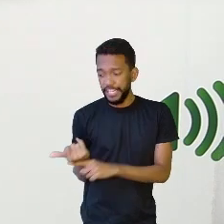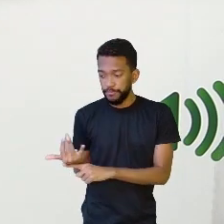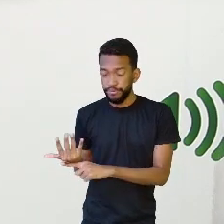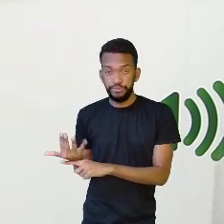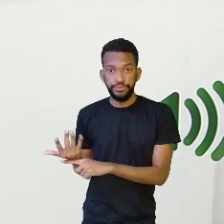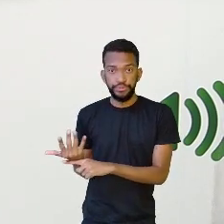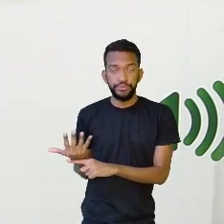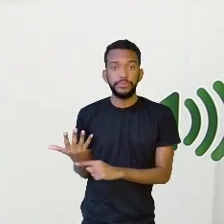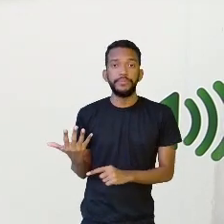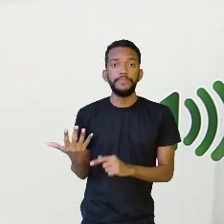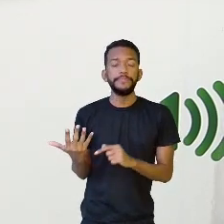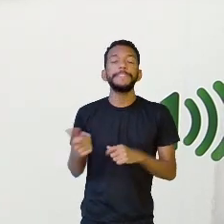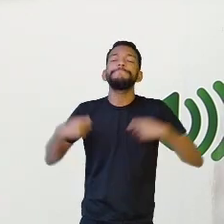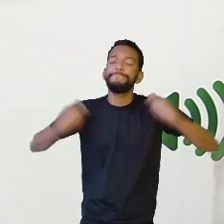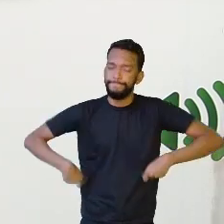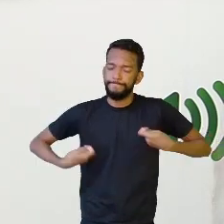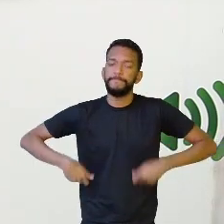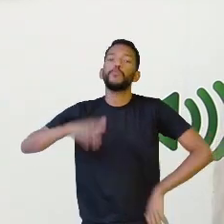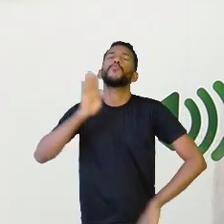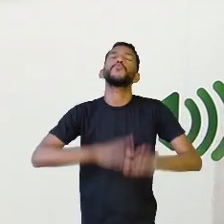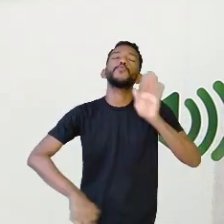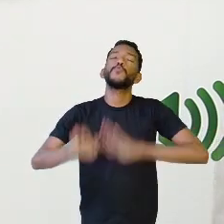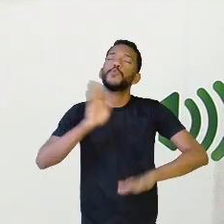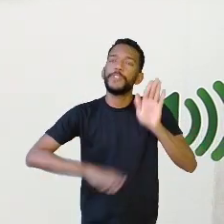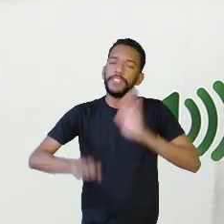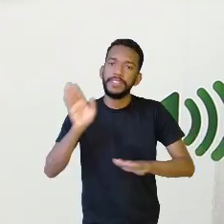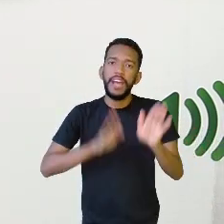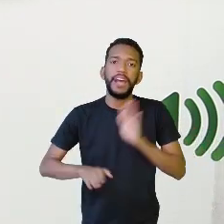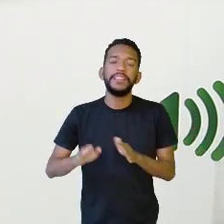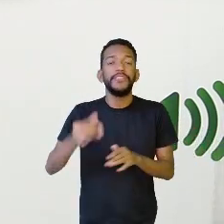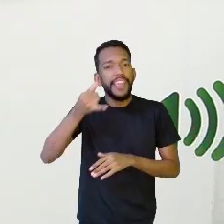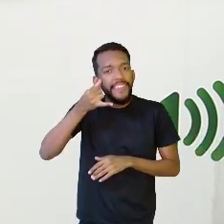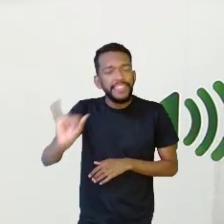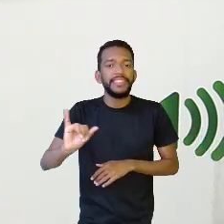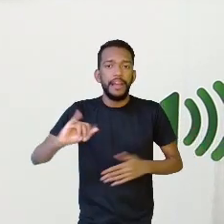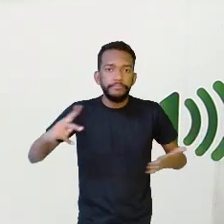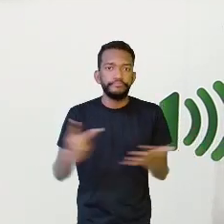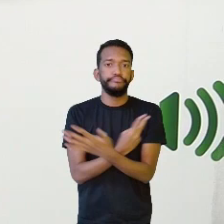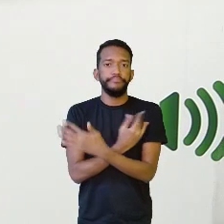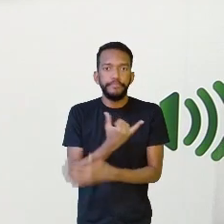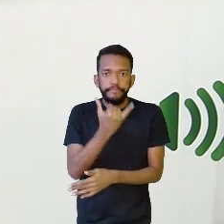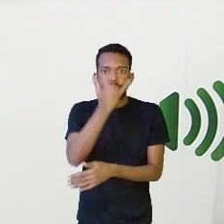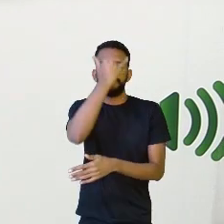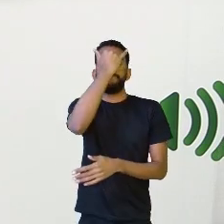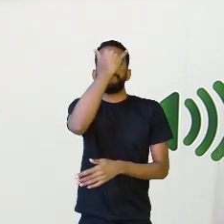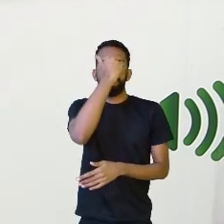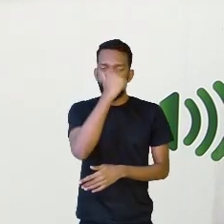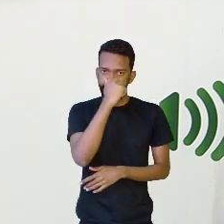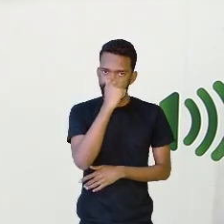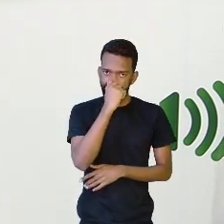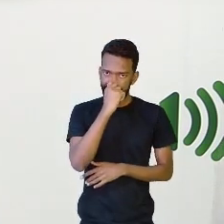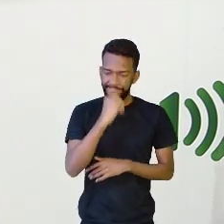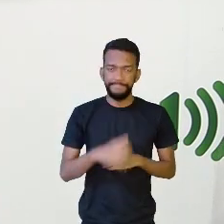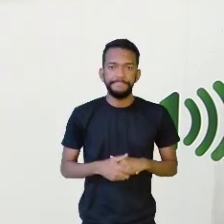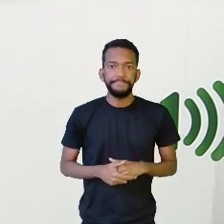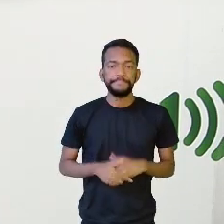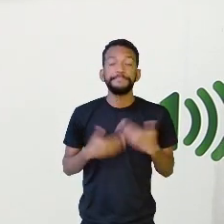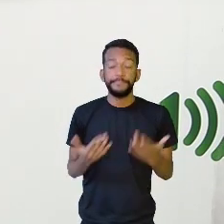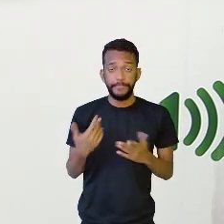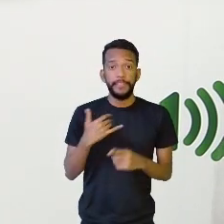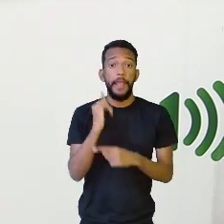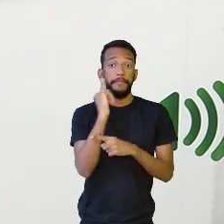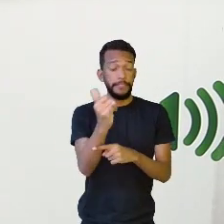inflamável, a gente precisa ter muito cuidado para evitar acidentes. E eu até digo